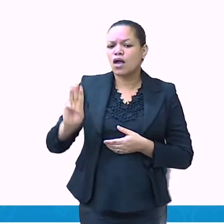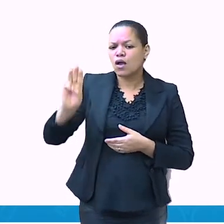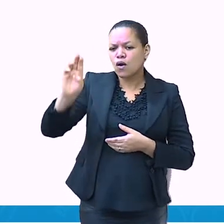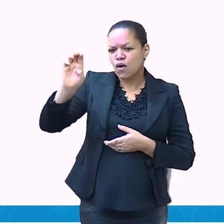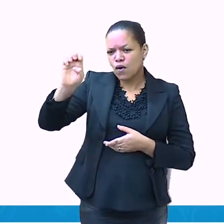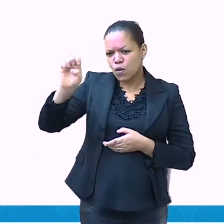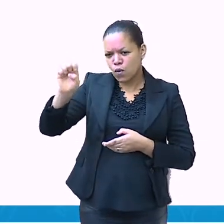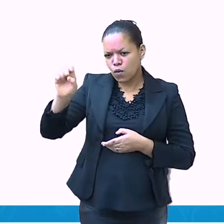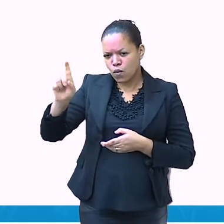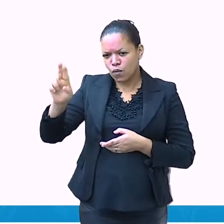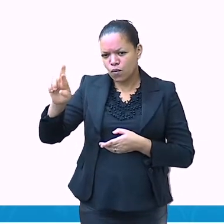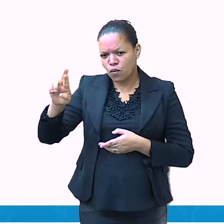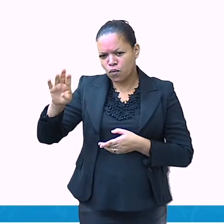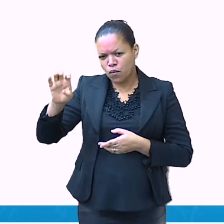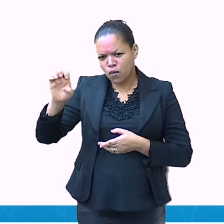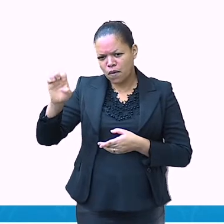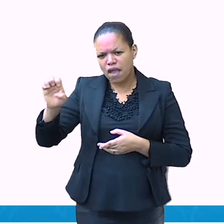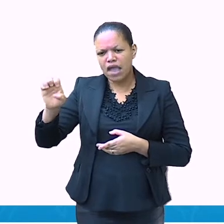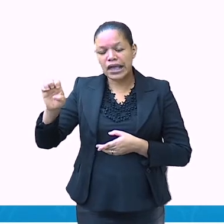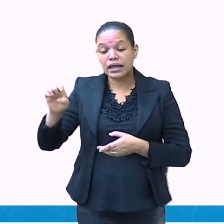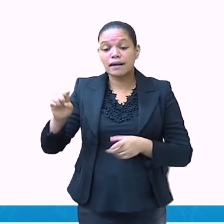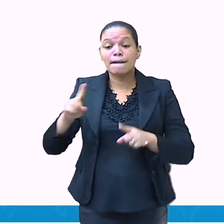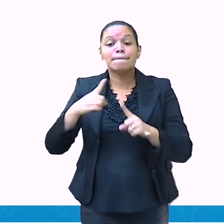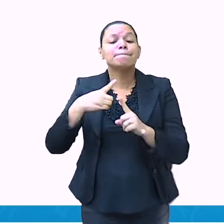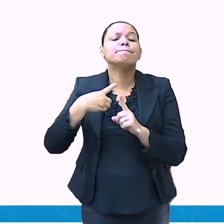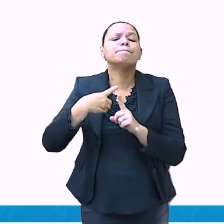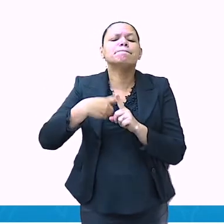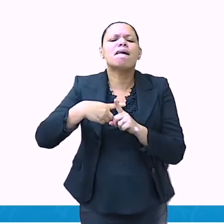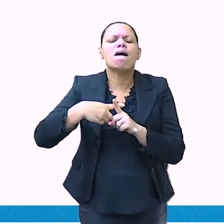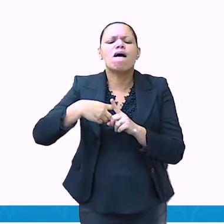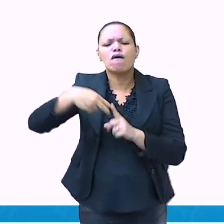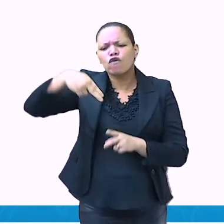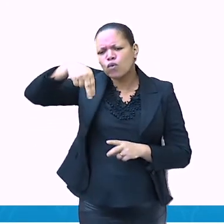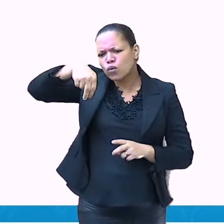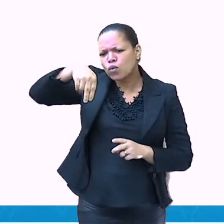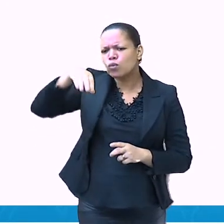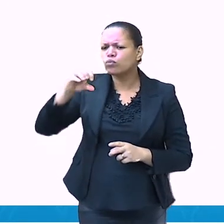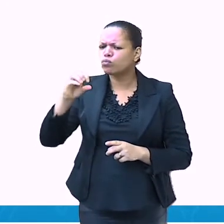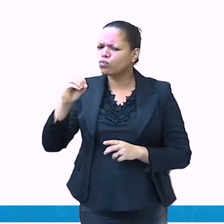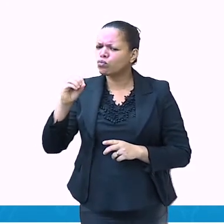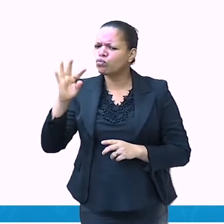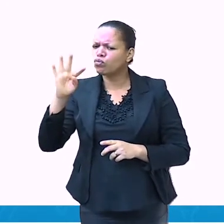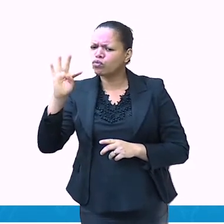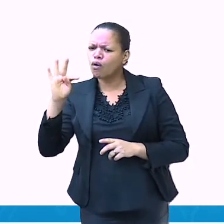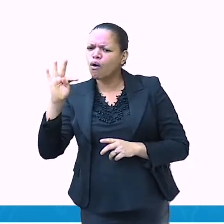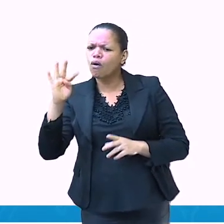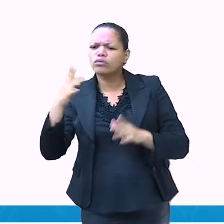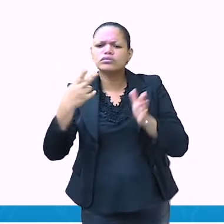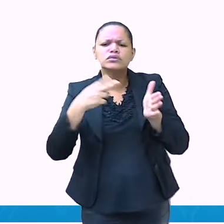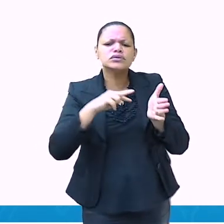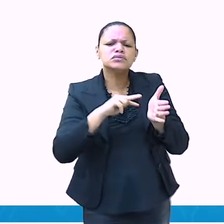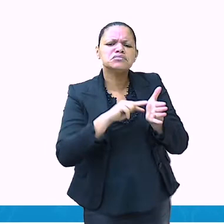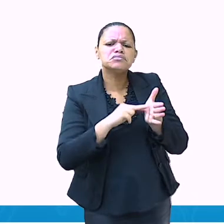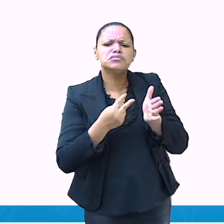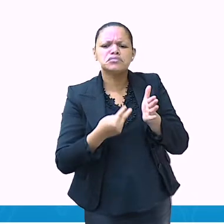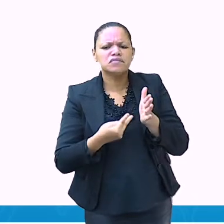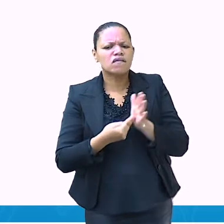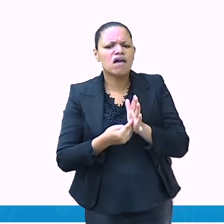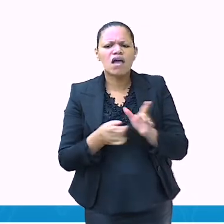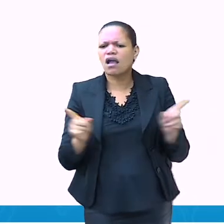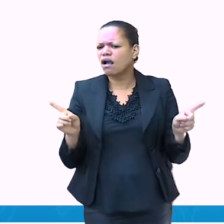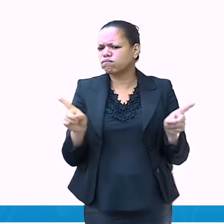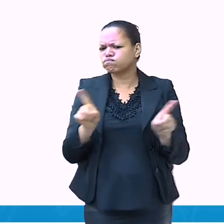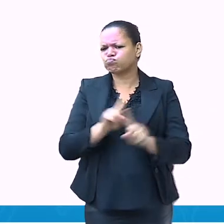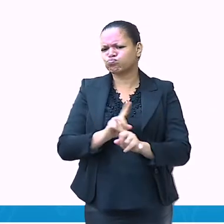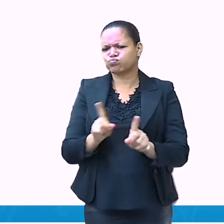weren't. You were not. You weren't.